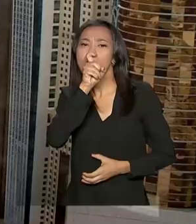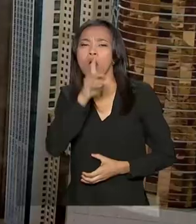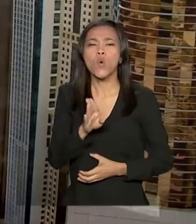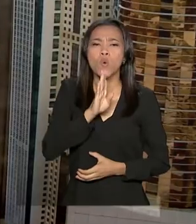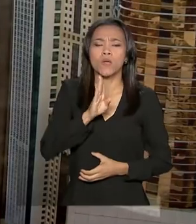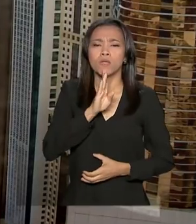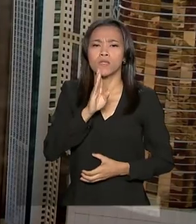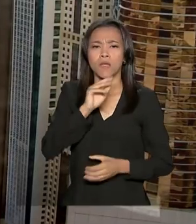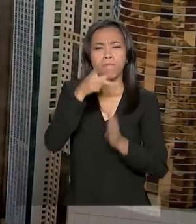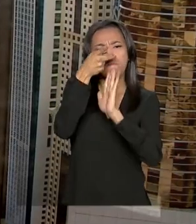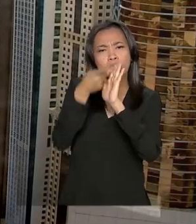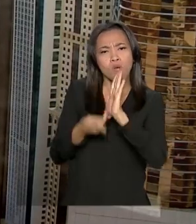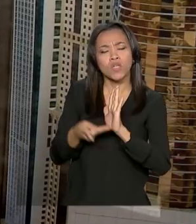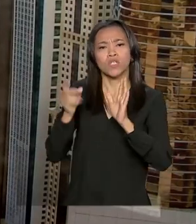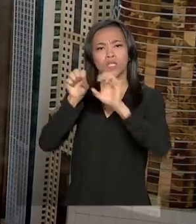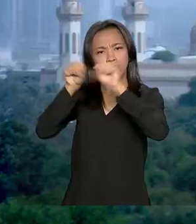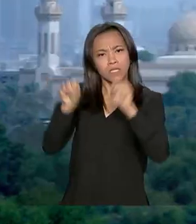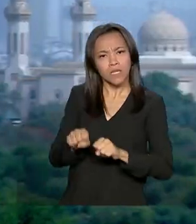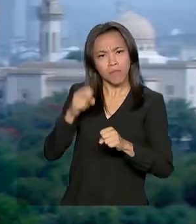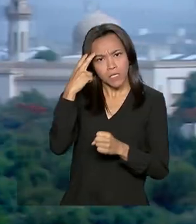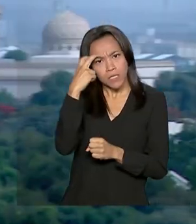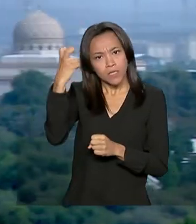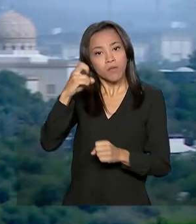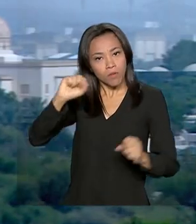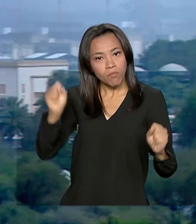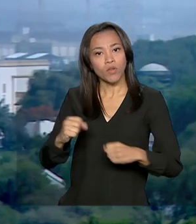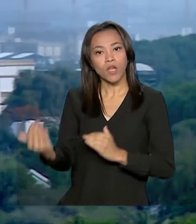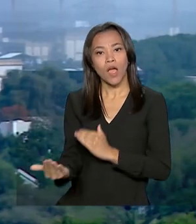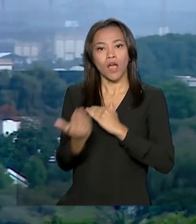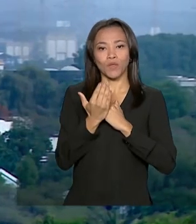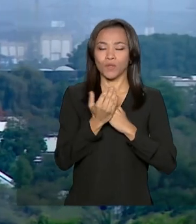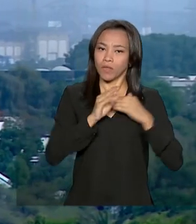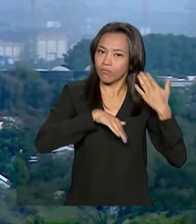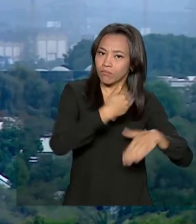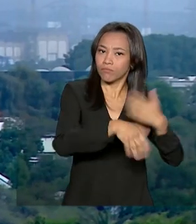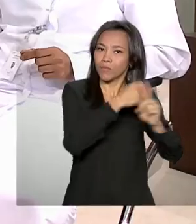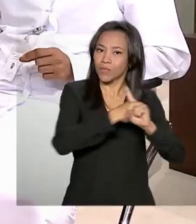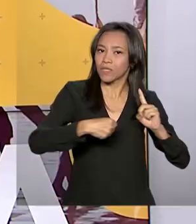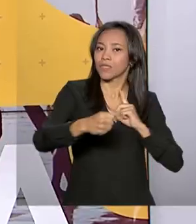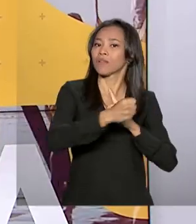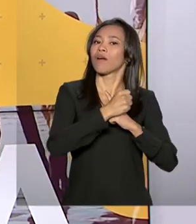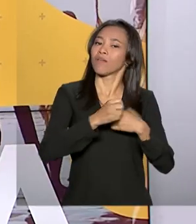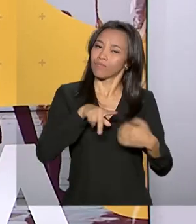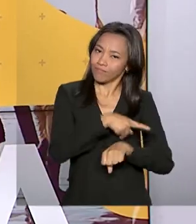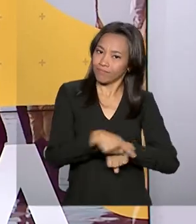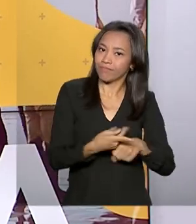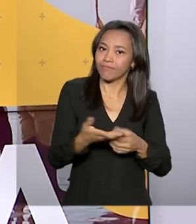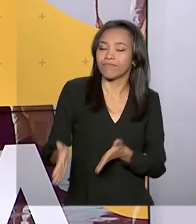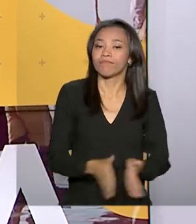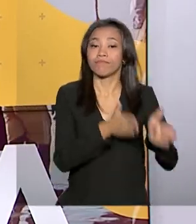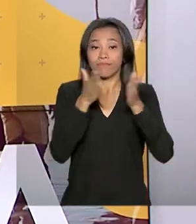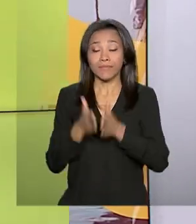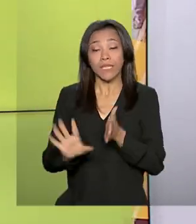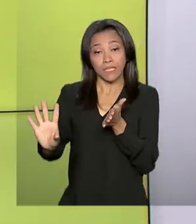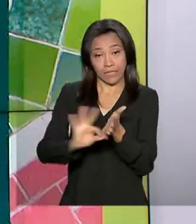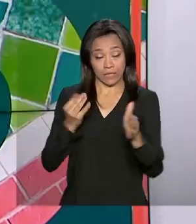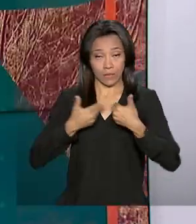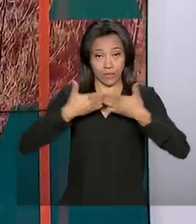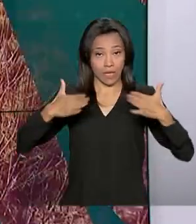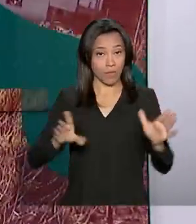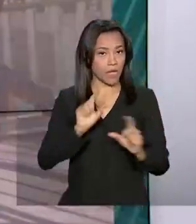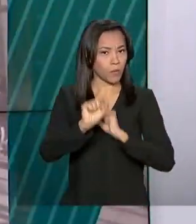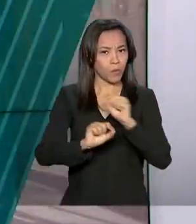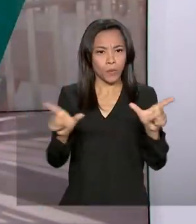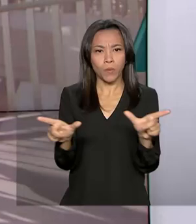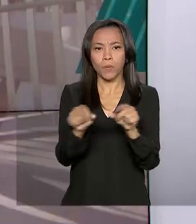artificial que podem ajudar no desenvolvimento social e econômico do país inscrições abertas do exame